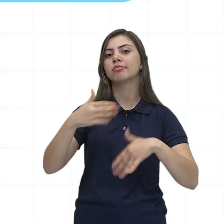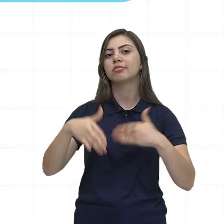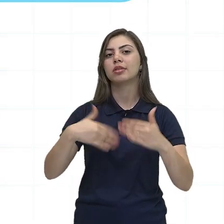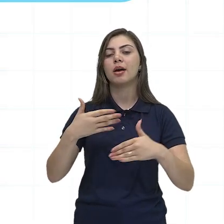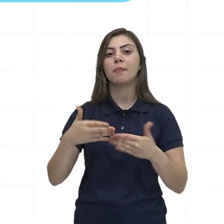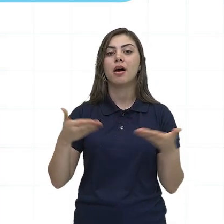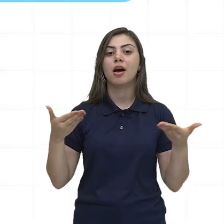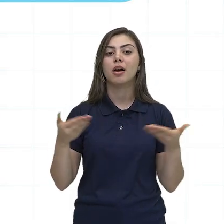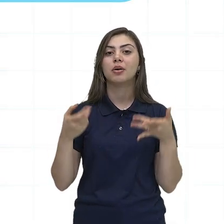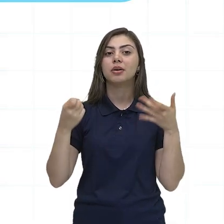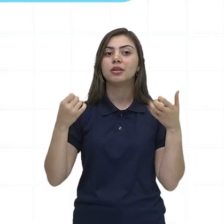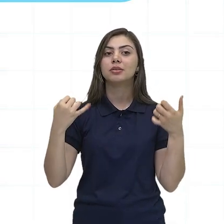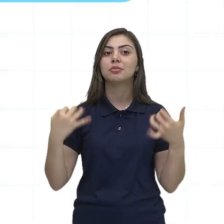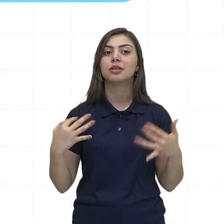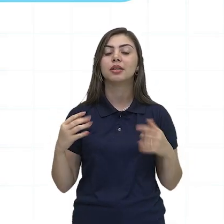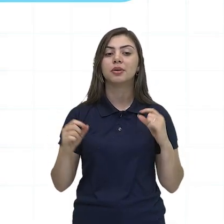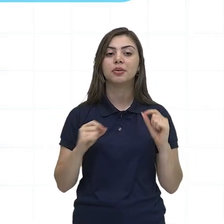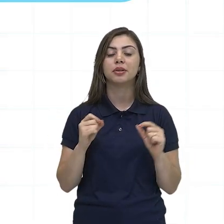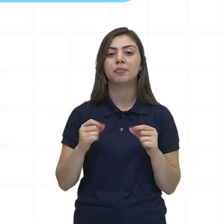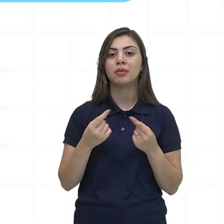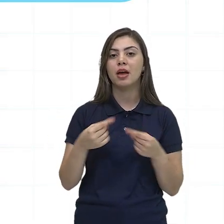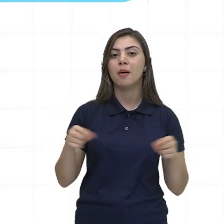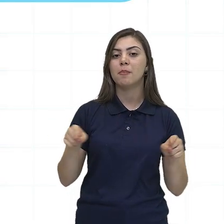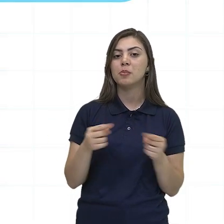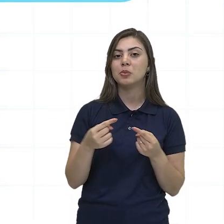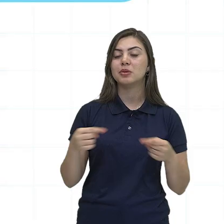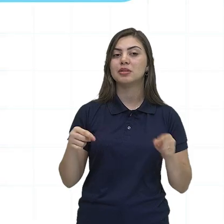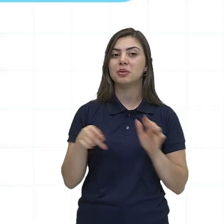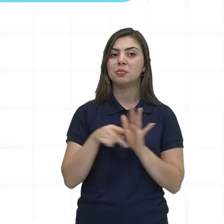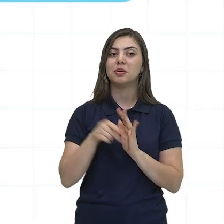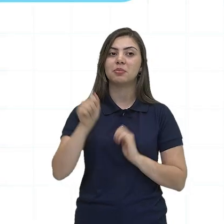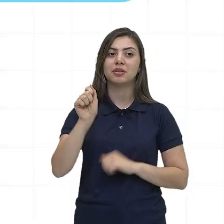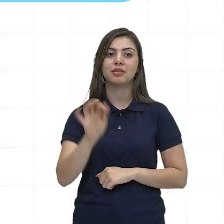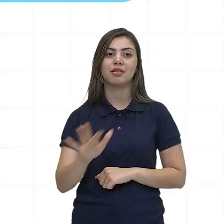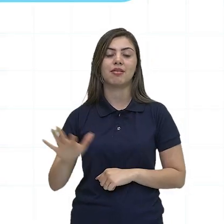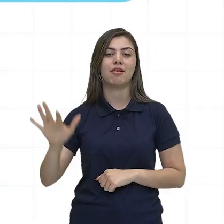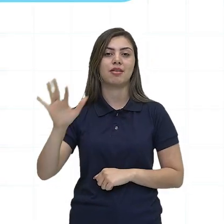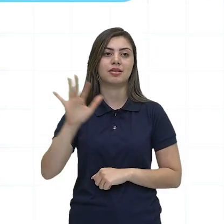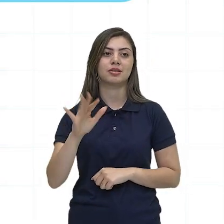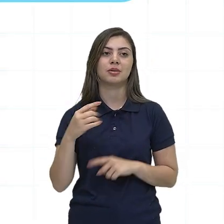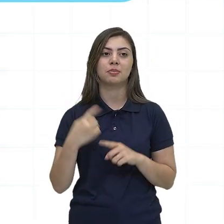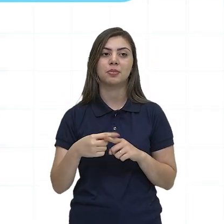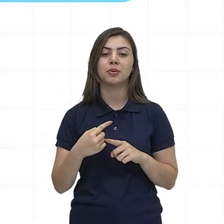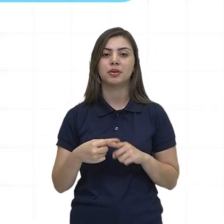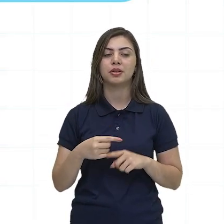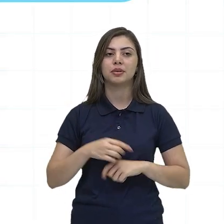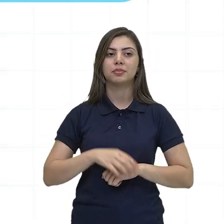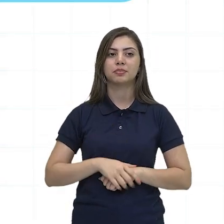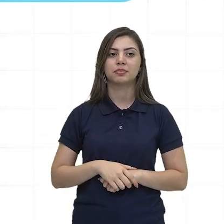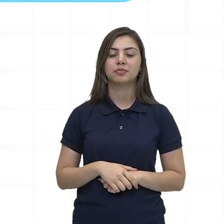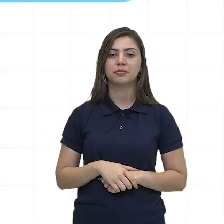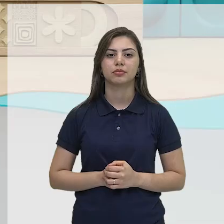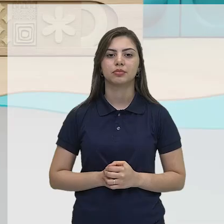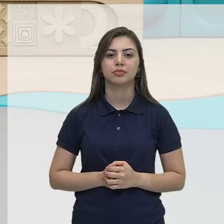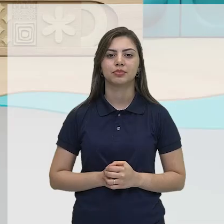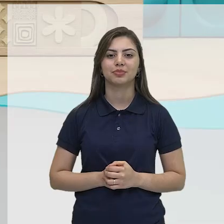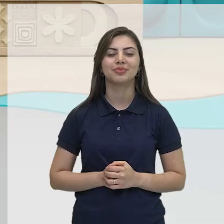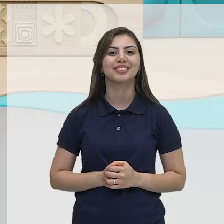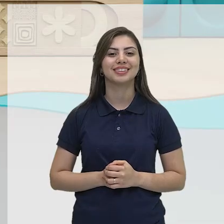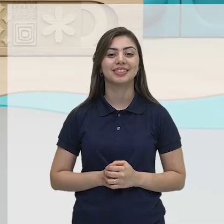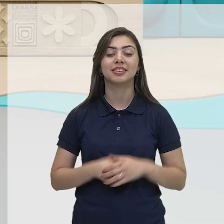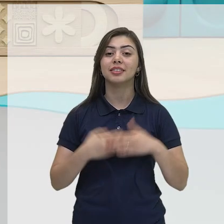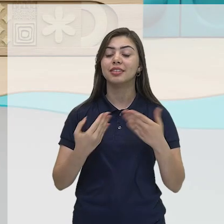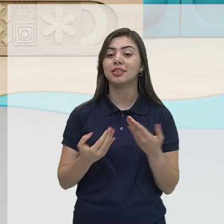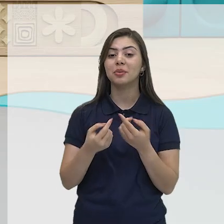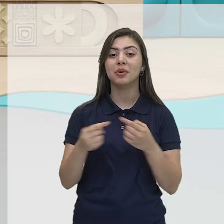vai falar um pouquinho agora da música na Ásia, porque a música, ela prosperou na Ásia.